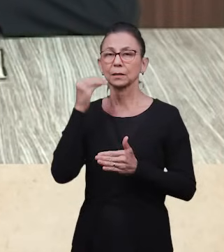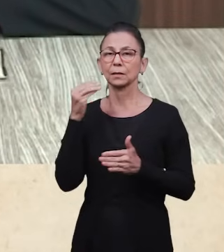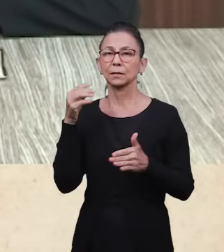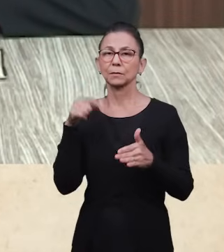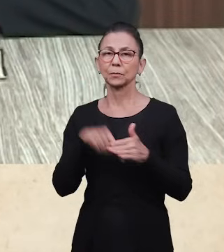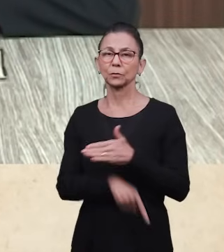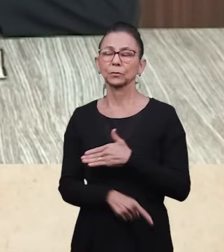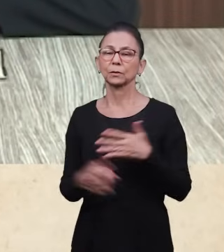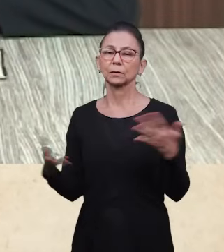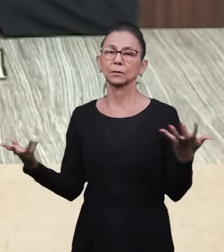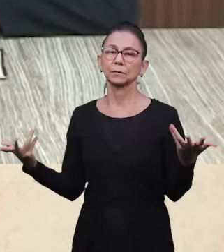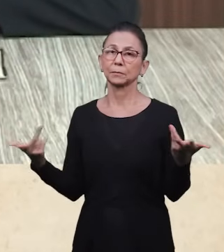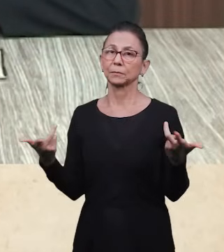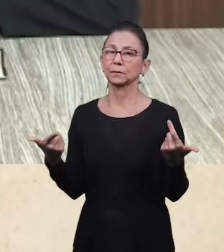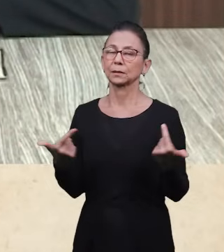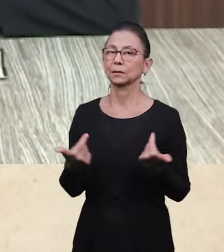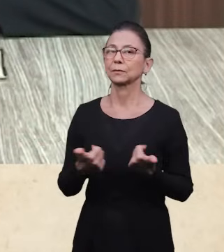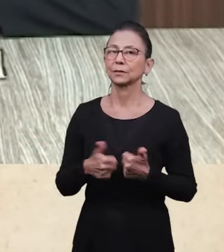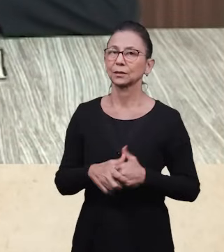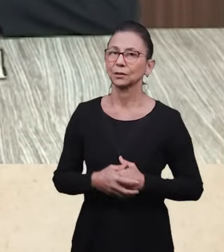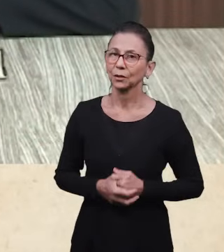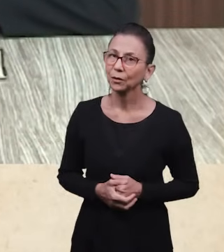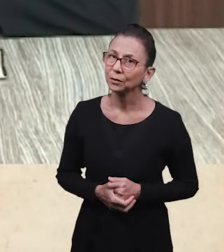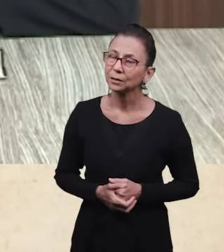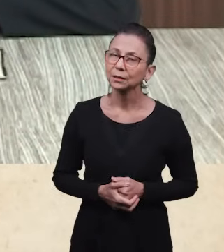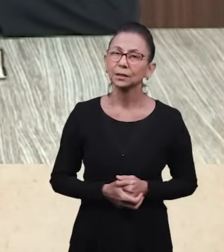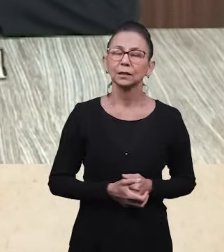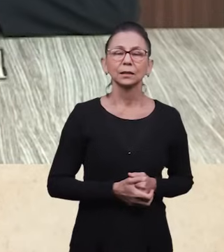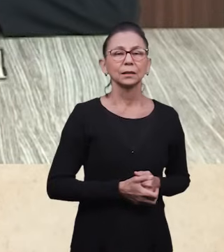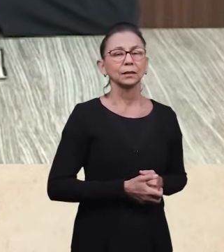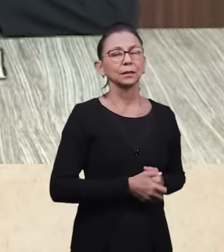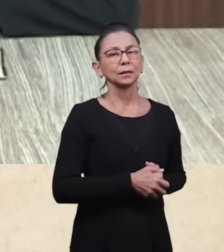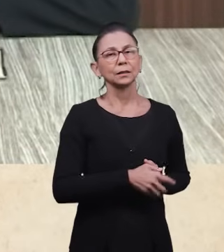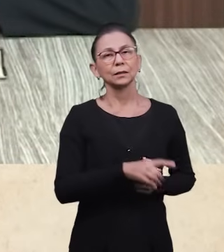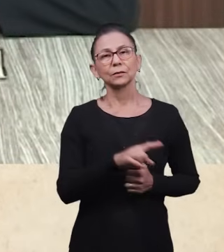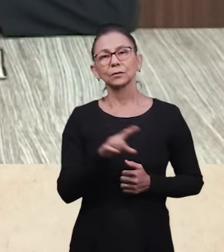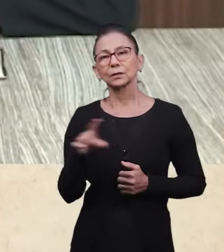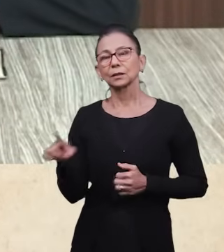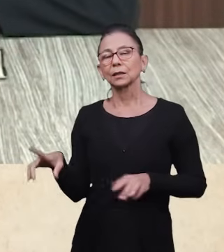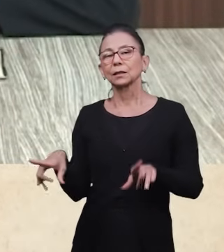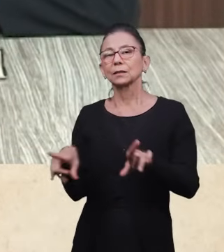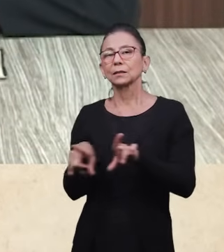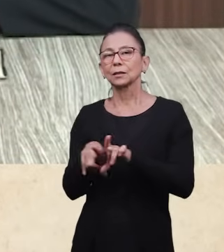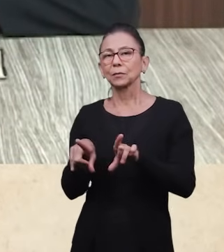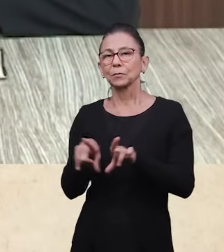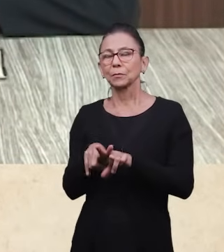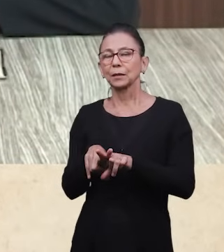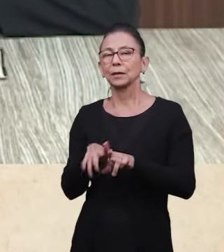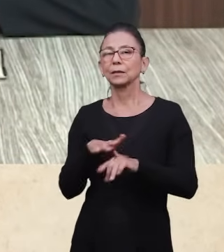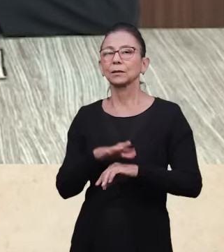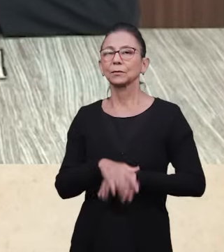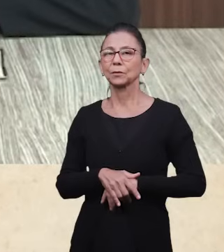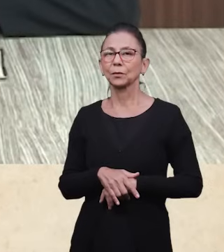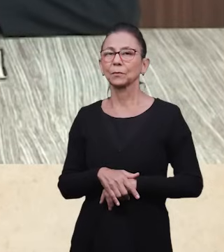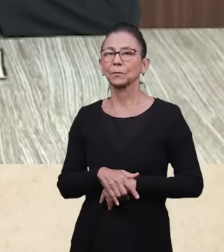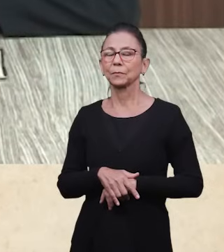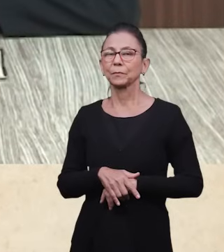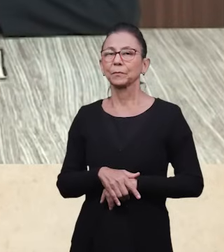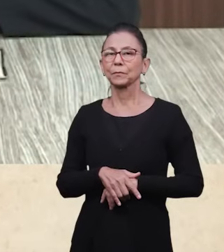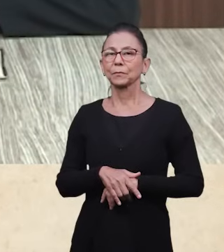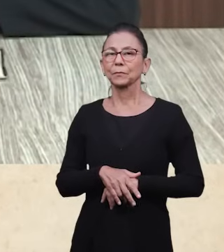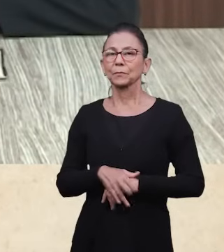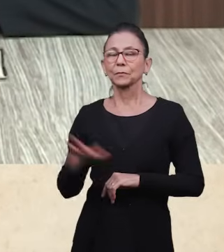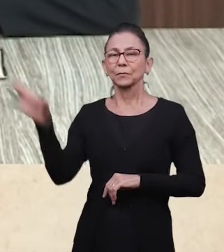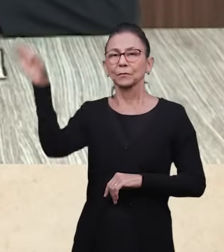grandiosas, maravilhosas, mas serem também aqueles que vão reverberar a voz do Espírito Santo na vida